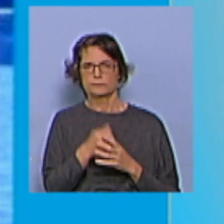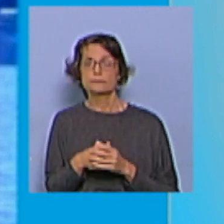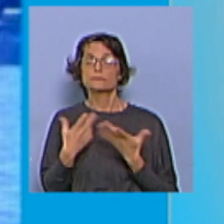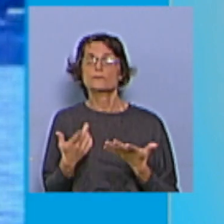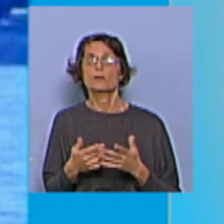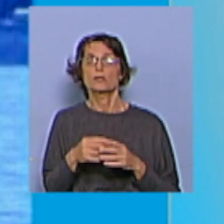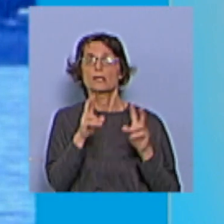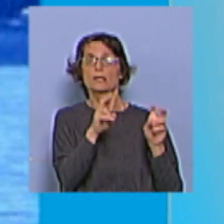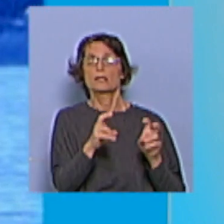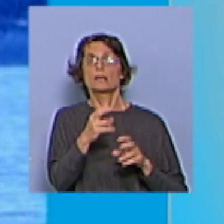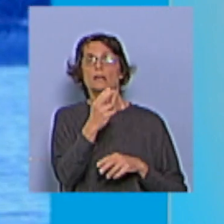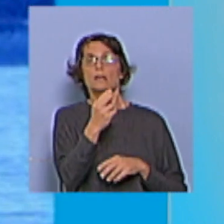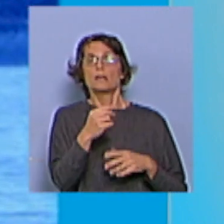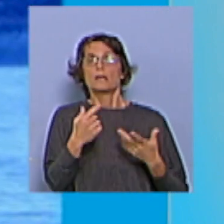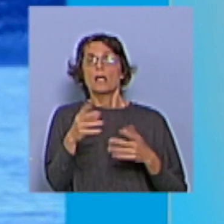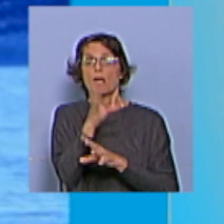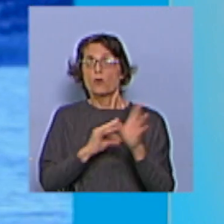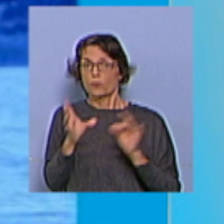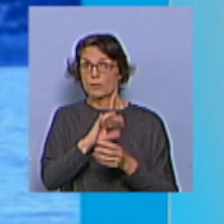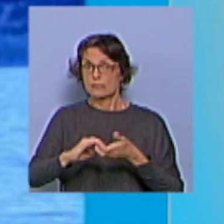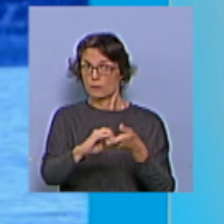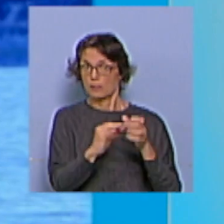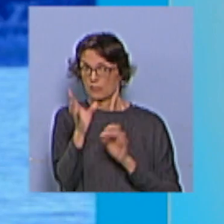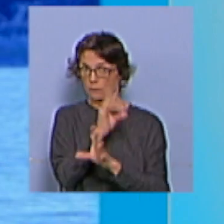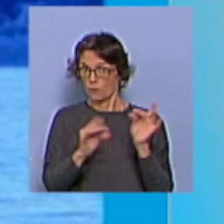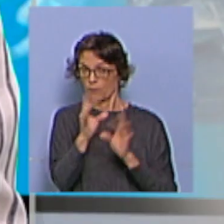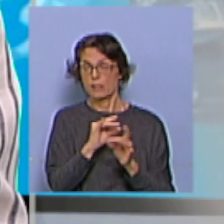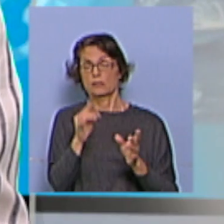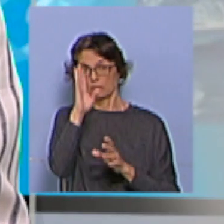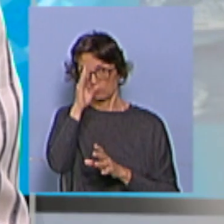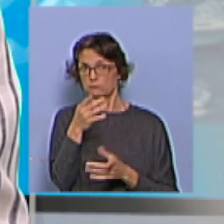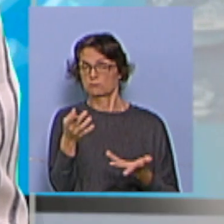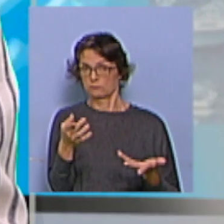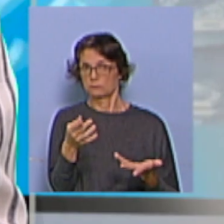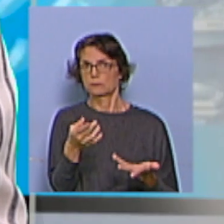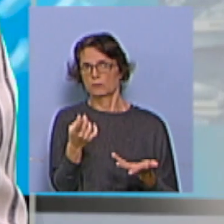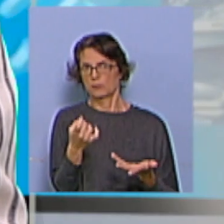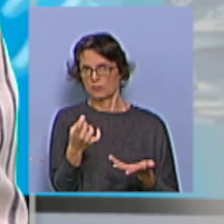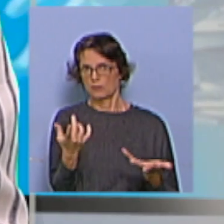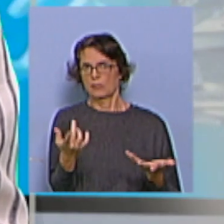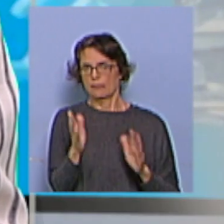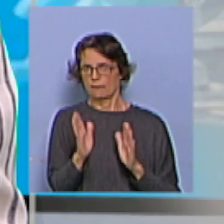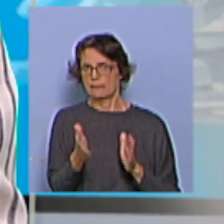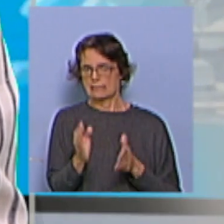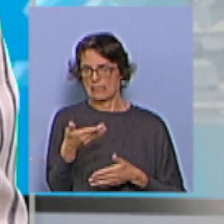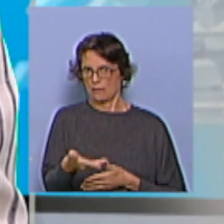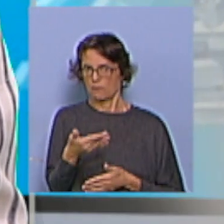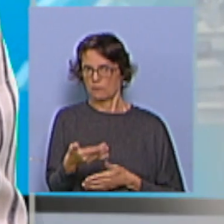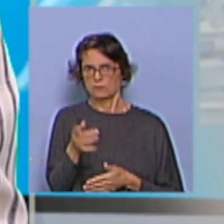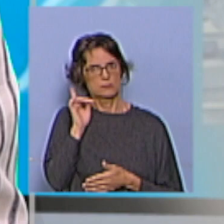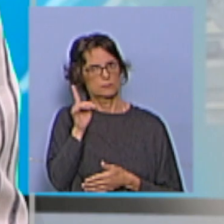e da necessária solidariedade europeia para fazer face aos tempos que vivemos e que